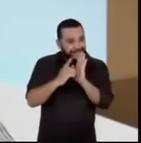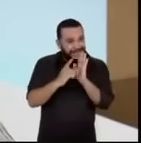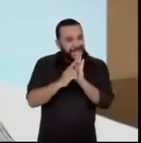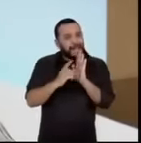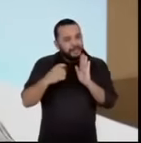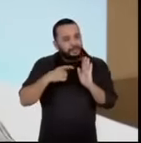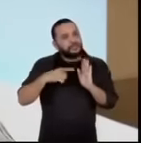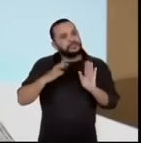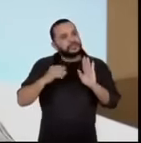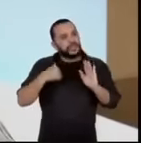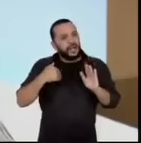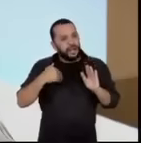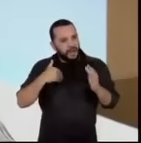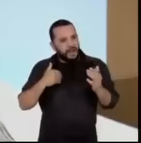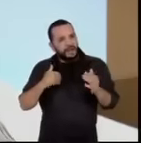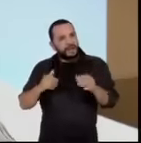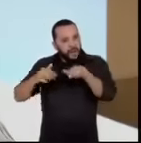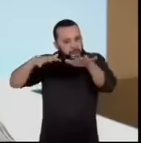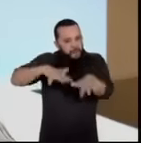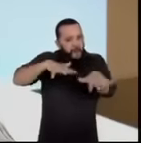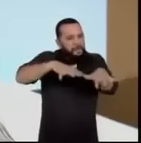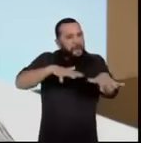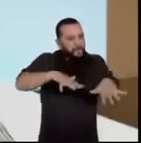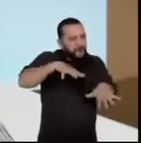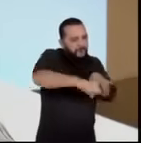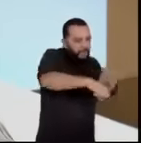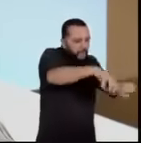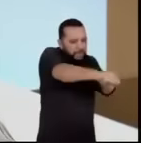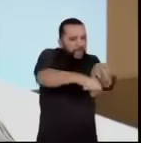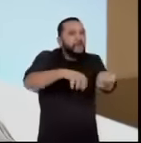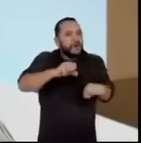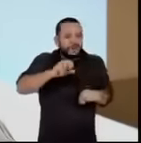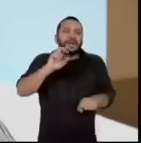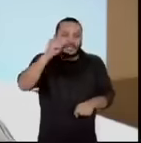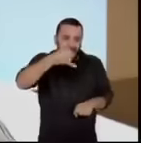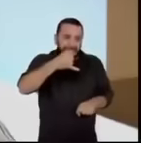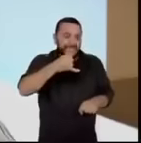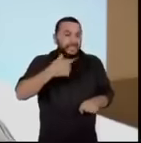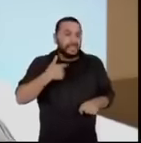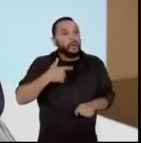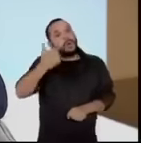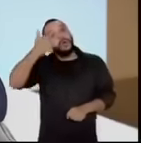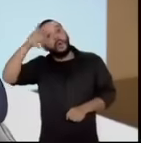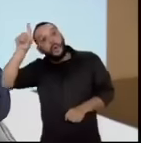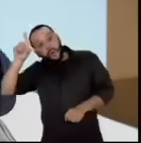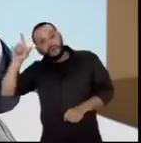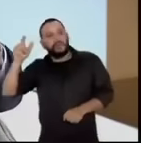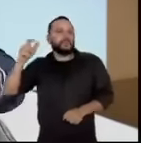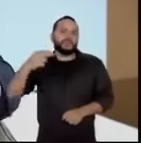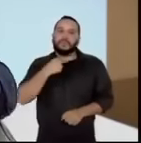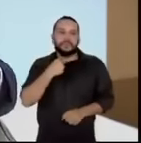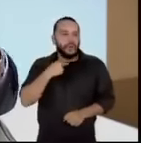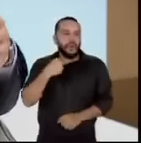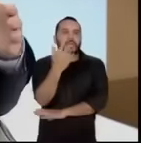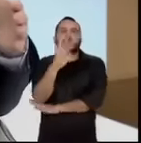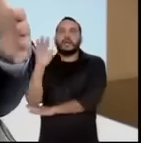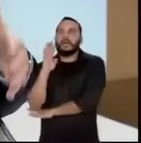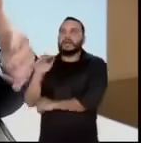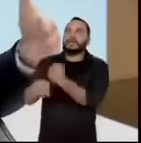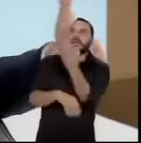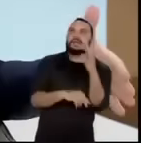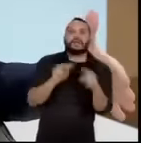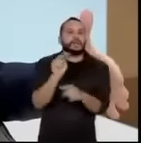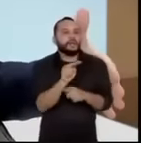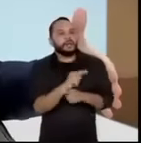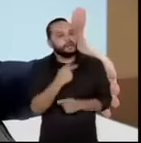ordem. Salvo essa hipótese, com regras de engajamento e tudo mais, ela não tem autoridade, não tem legitimidade